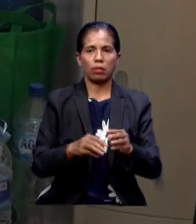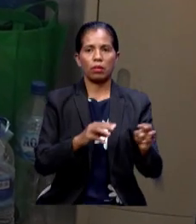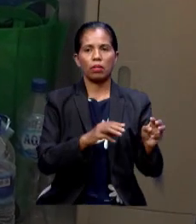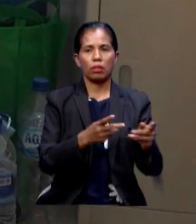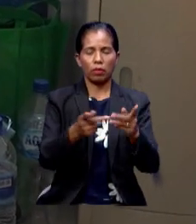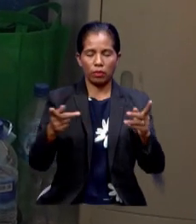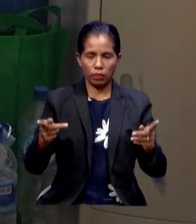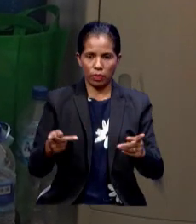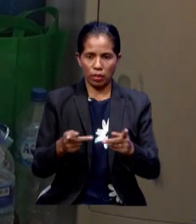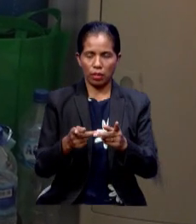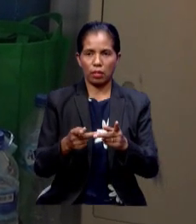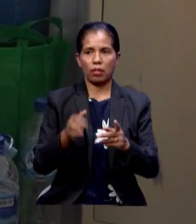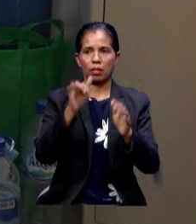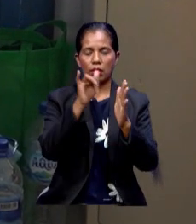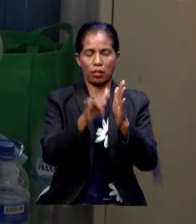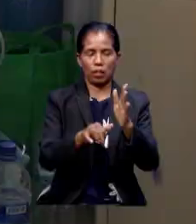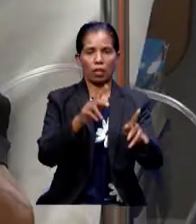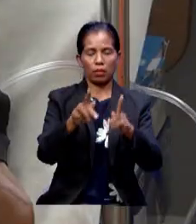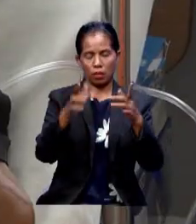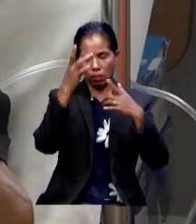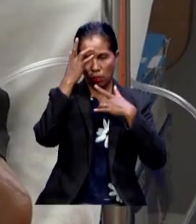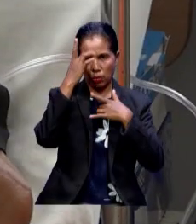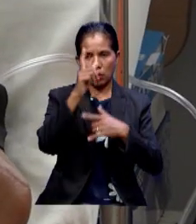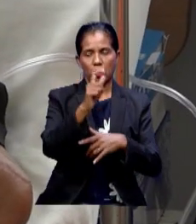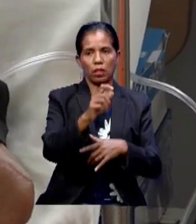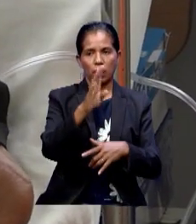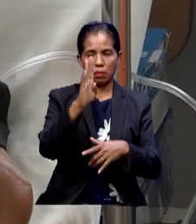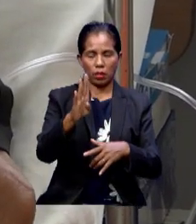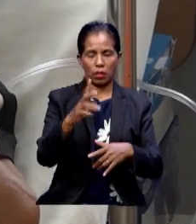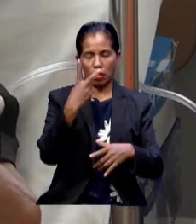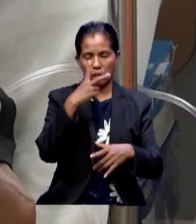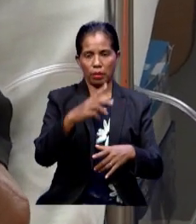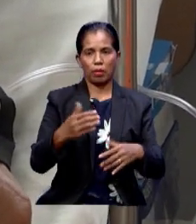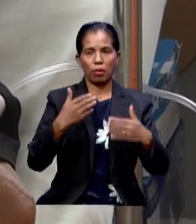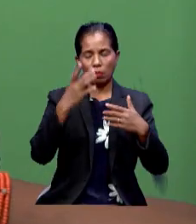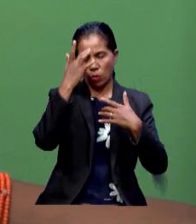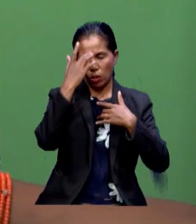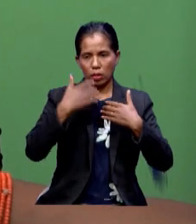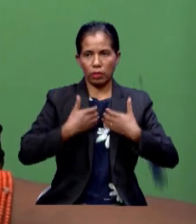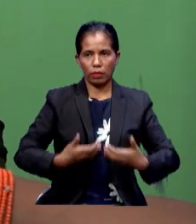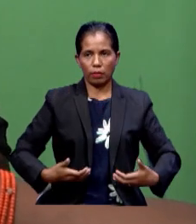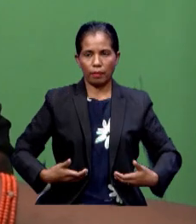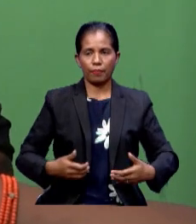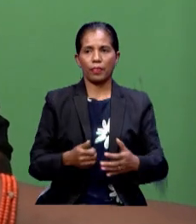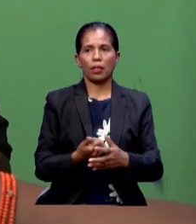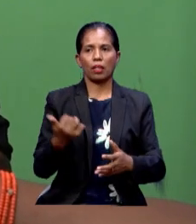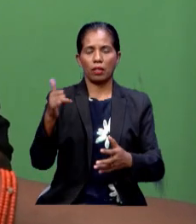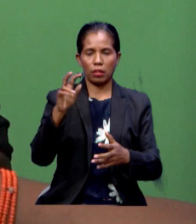ne fati ne be maka propio partal tratamento ba moras pulmão, tuberculose. Neve quer dizer que